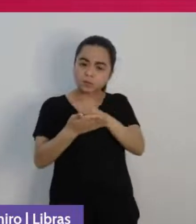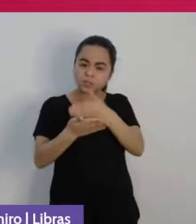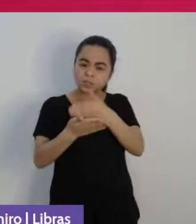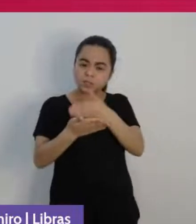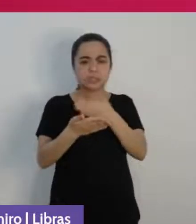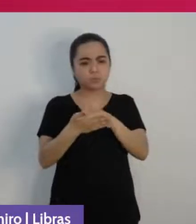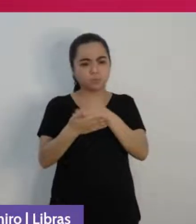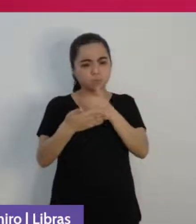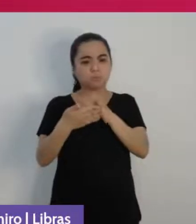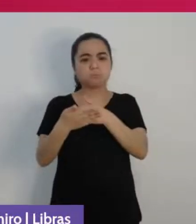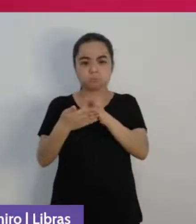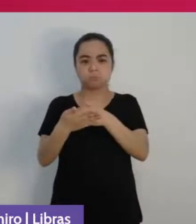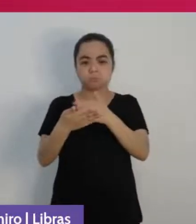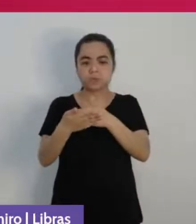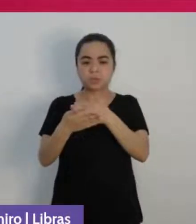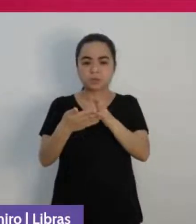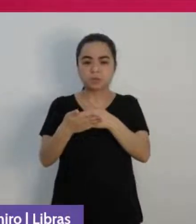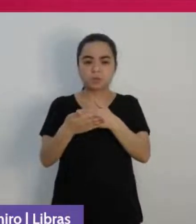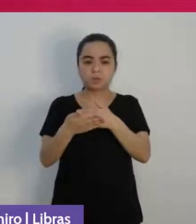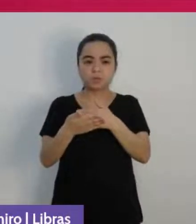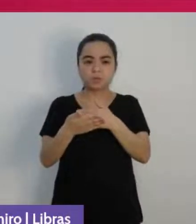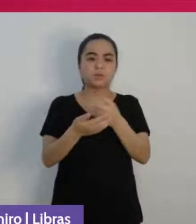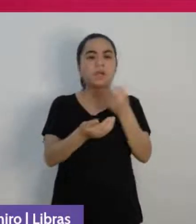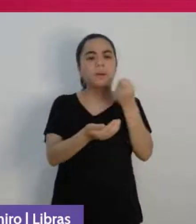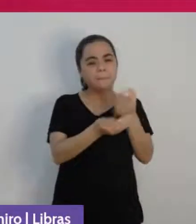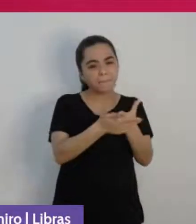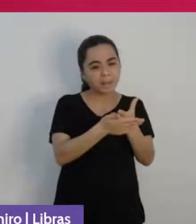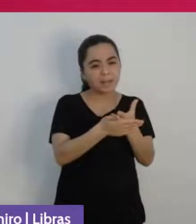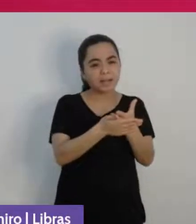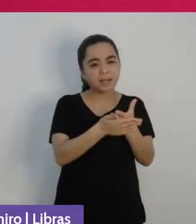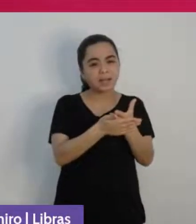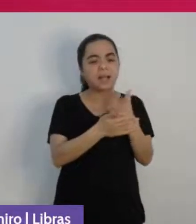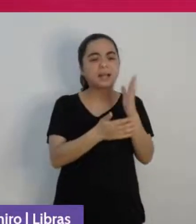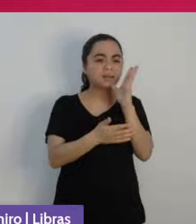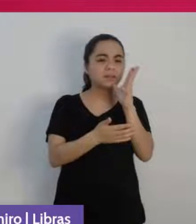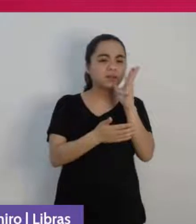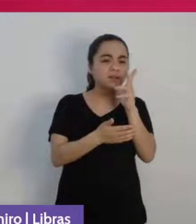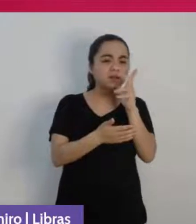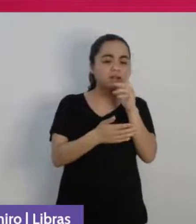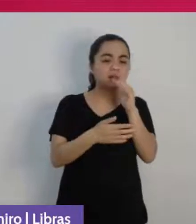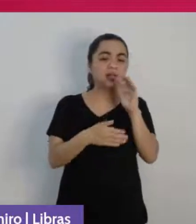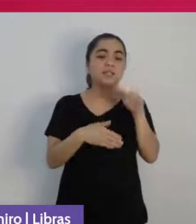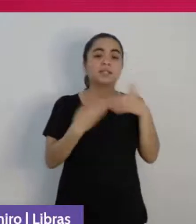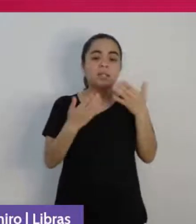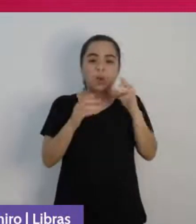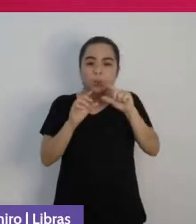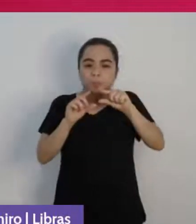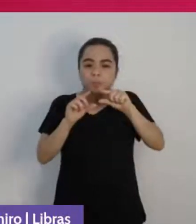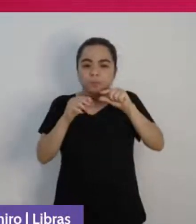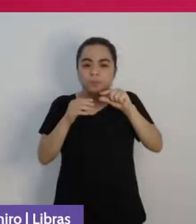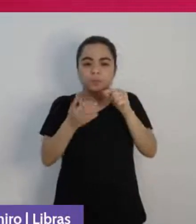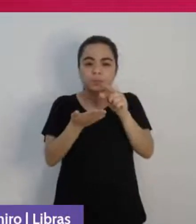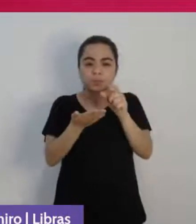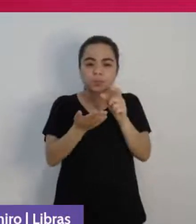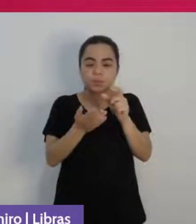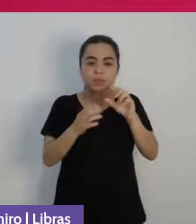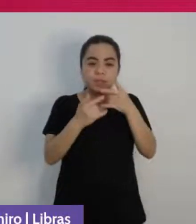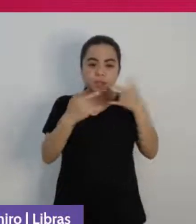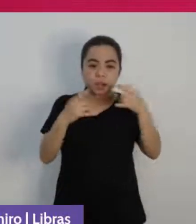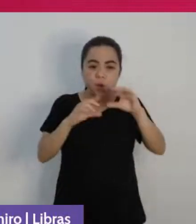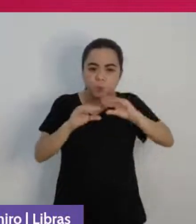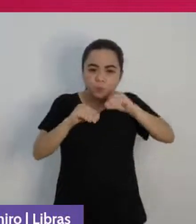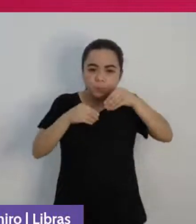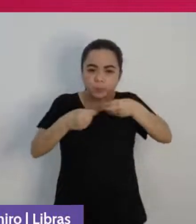enciclopédia, deixava ela pagar aos poucos. Então, todo mês ela ia enrolando o dinheirinho, e quando